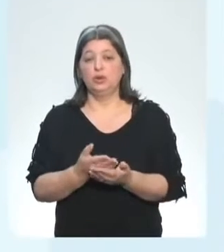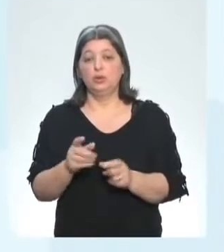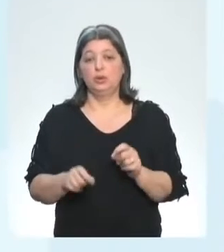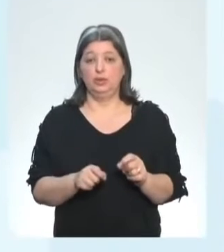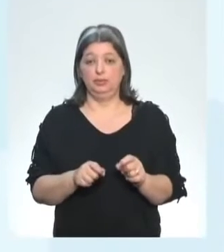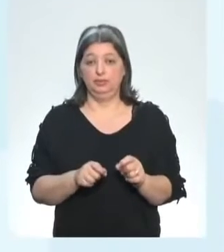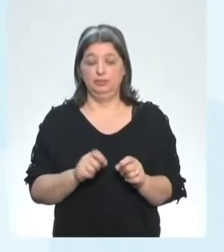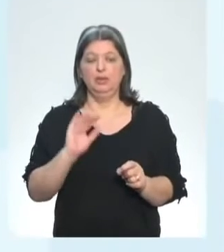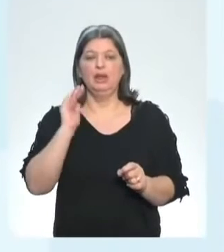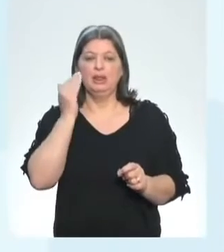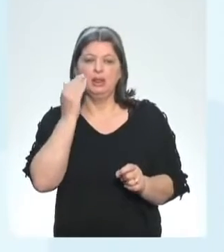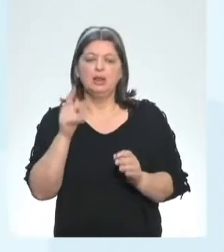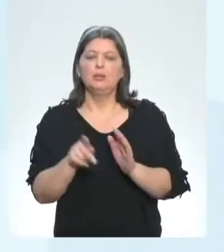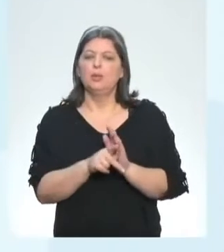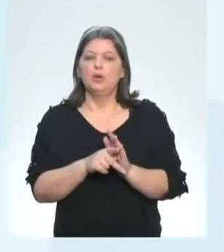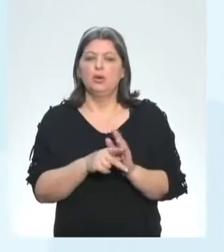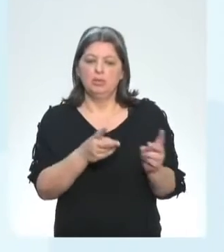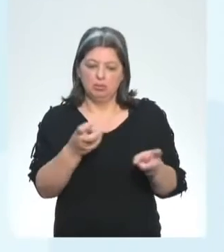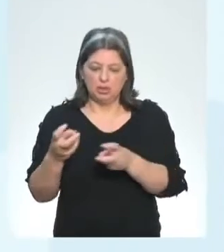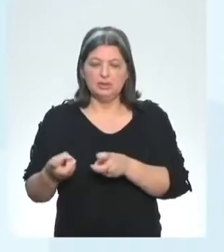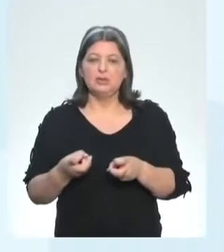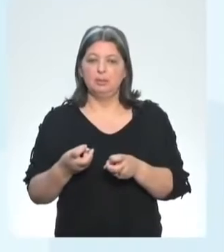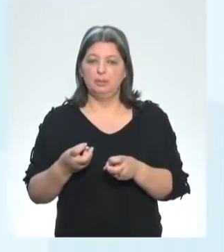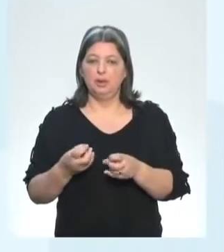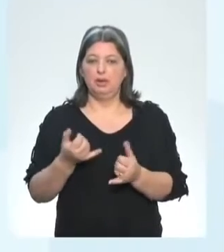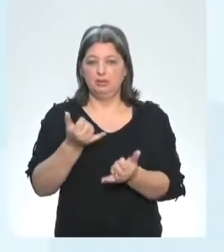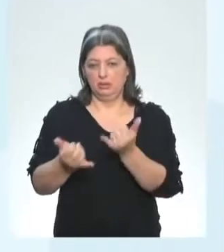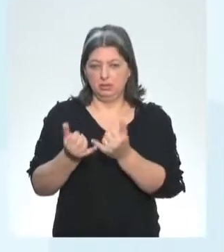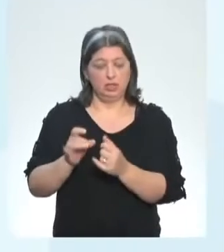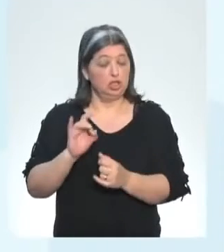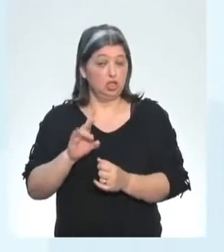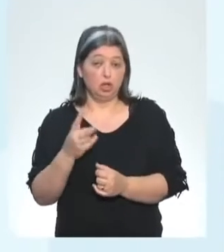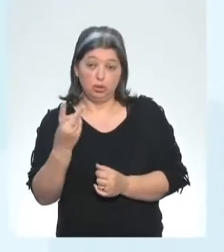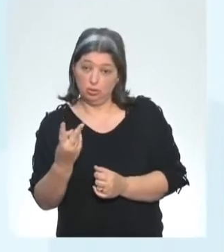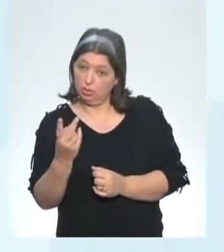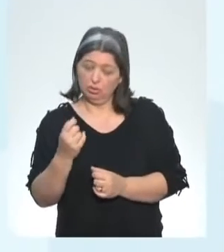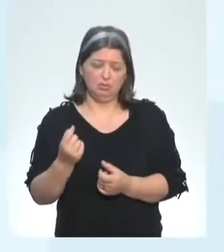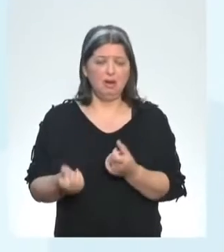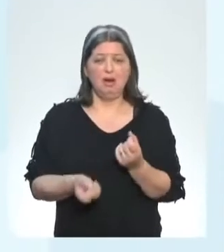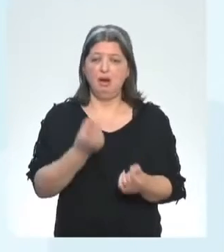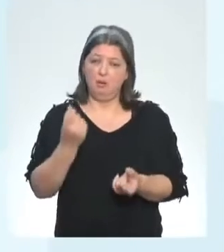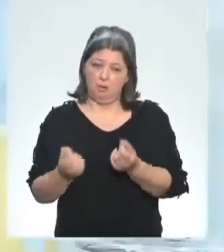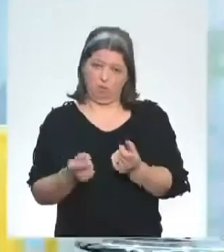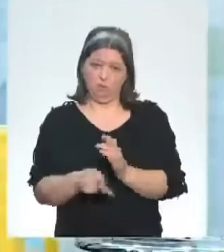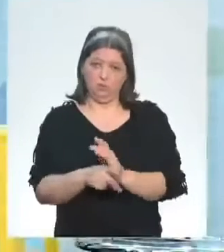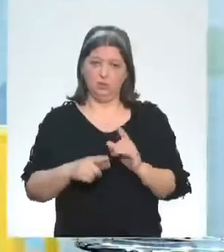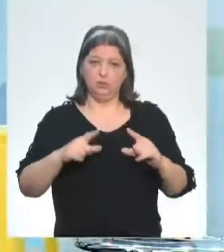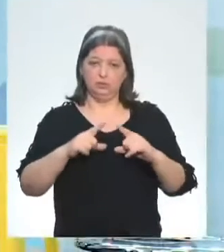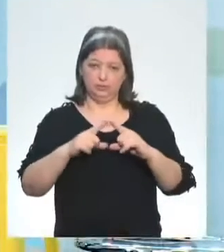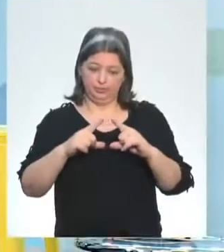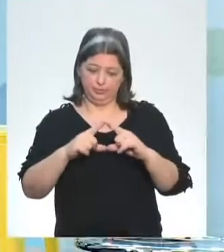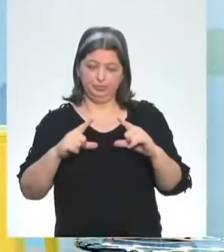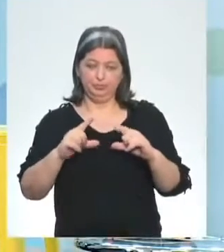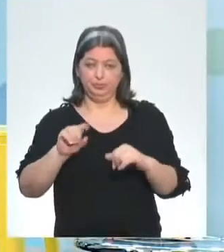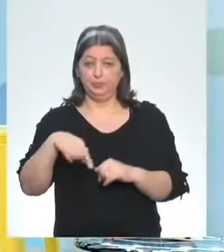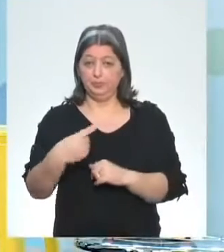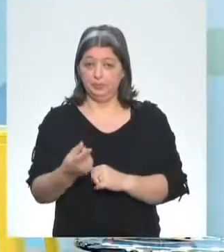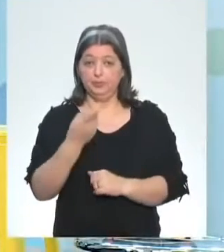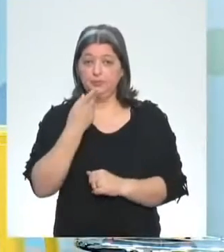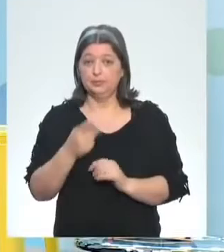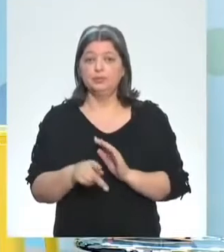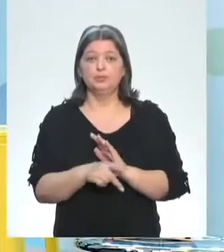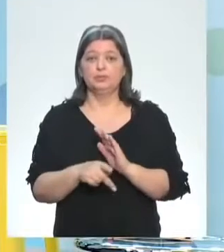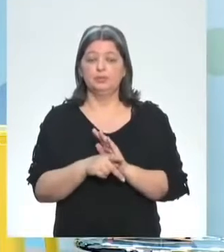reconhecer casos de semelhança, alguns, a gente está falando só de dois, tá? Que é o caso ângulo-ângulo, e depois a gente vai falar sobre o